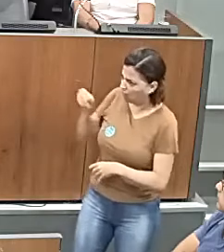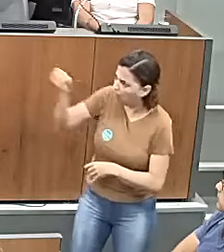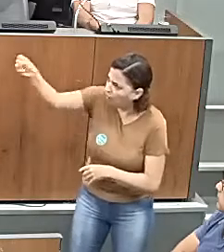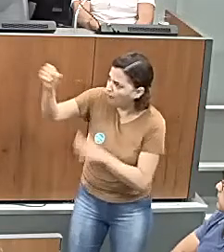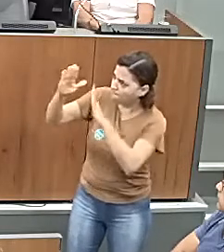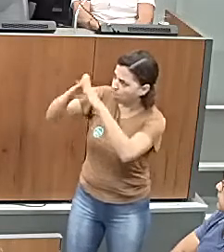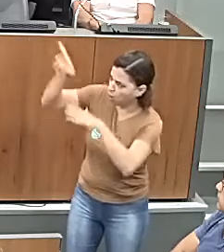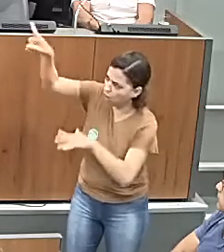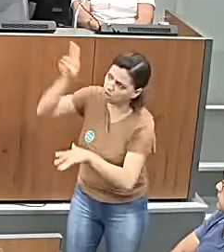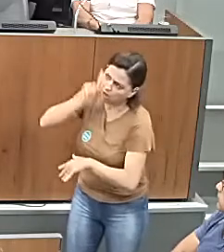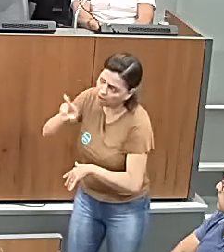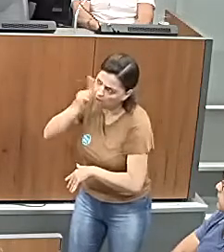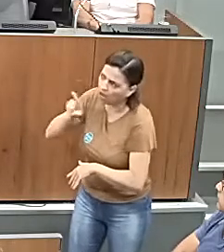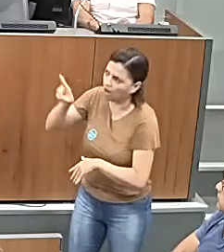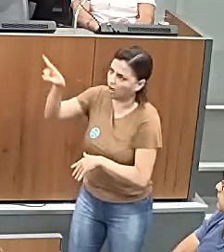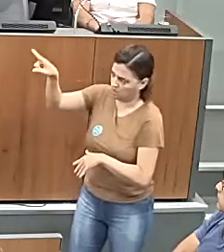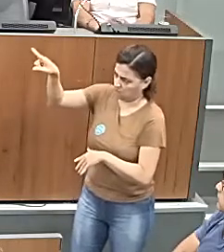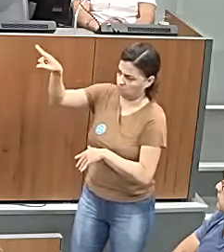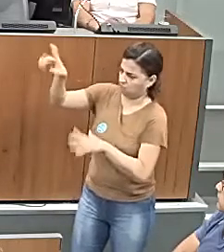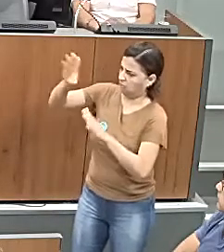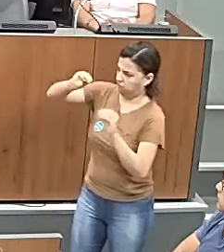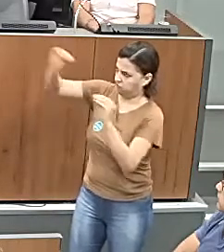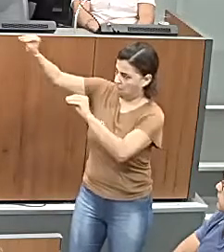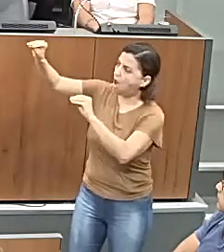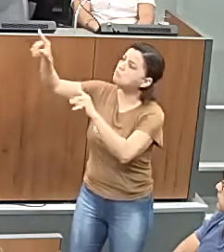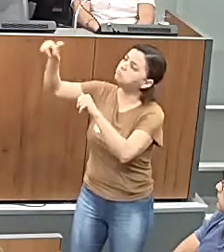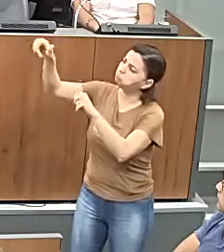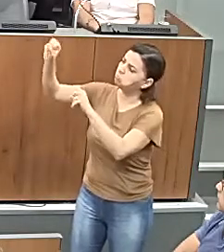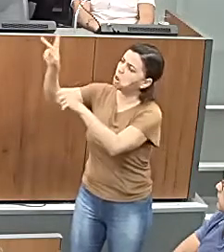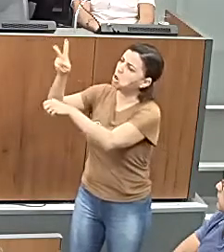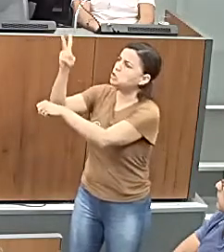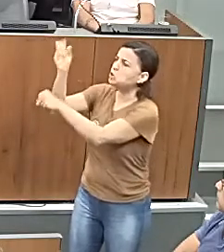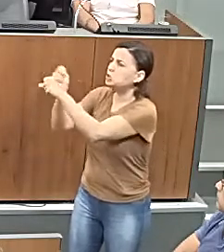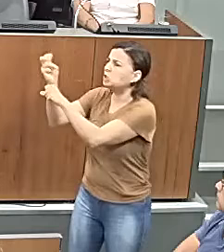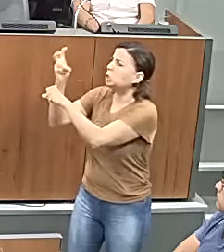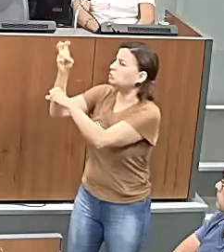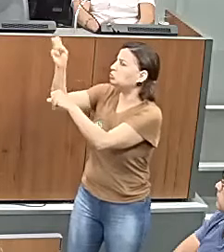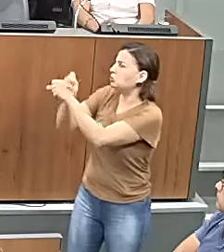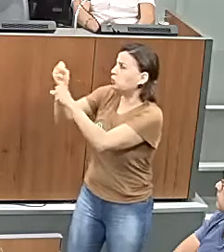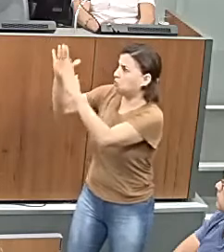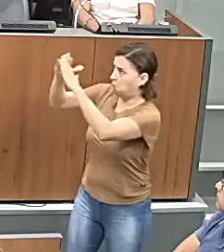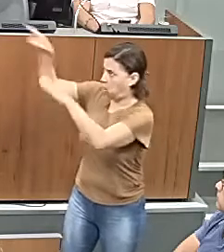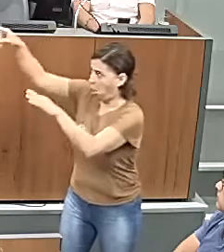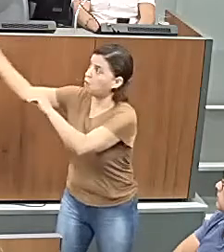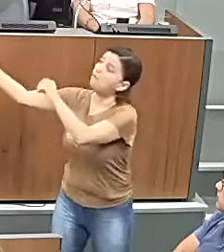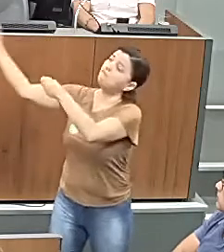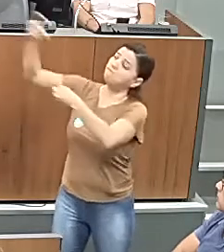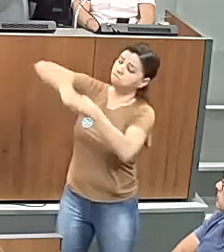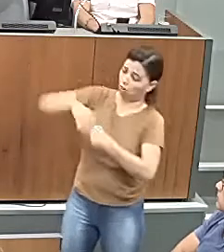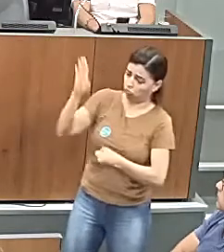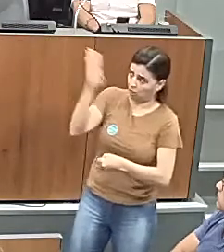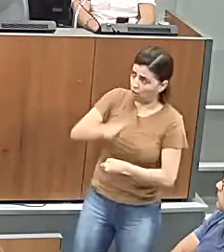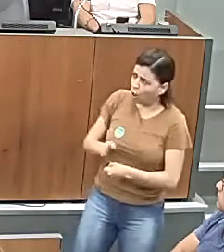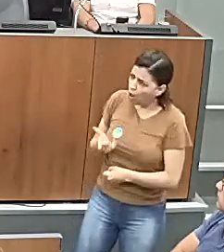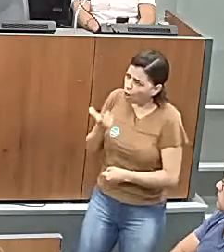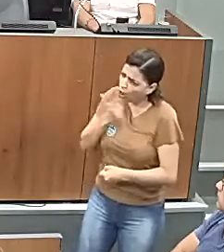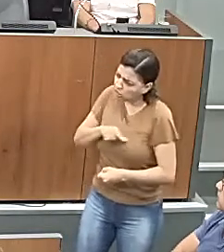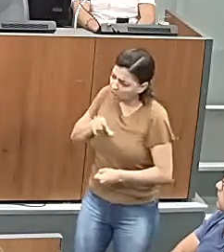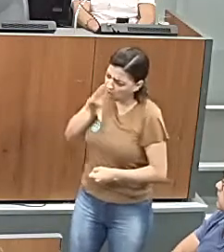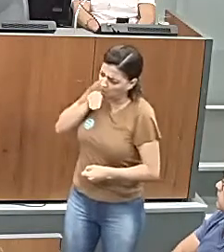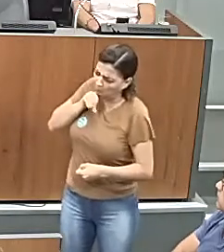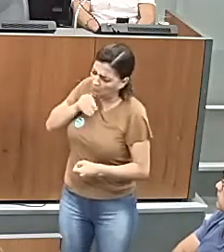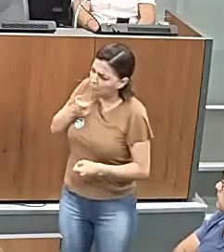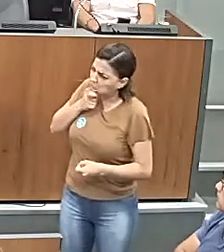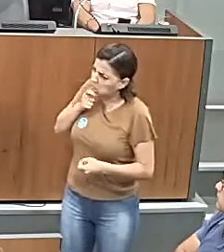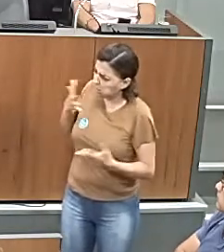oralização. Mas, por exemplo, uma pessoa que sai do Brasil e vai morar lá nos Estados Unidos, fica lá 2, 5